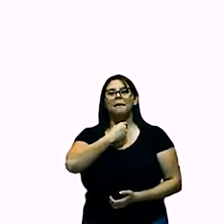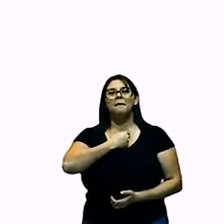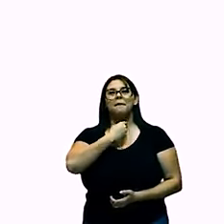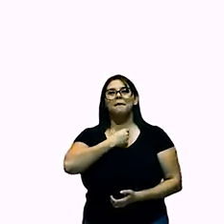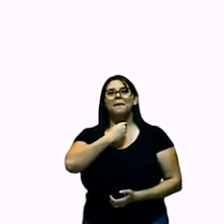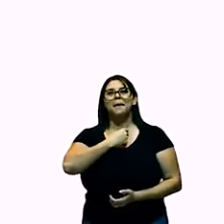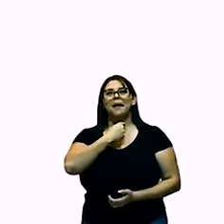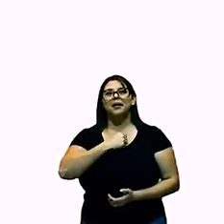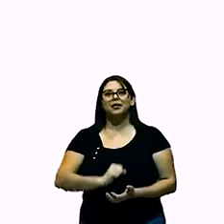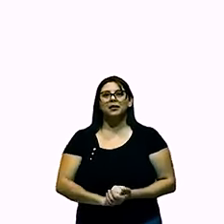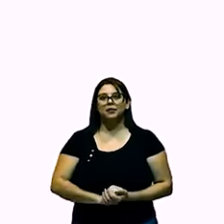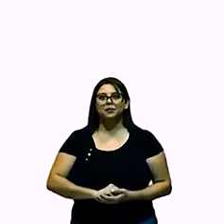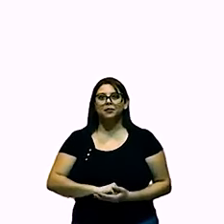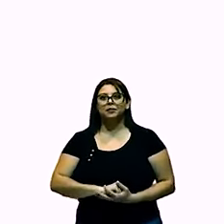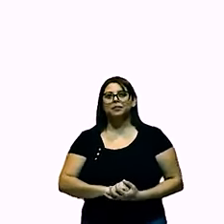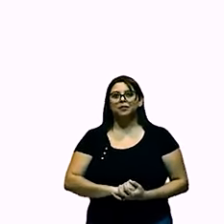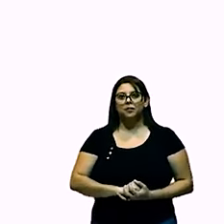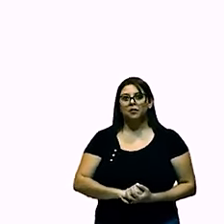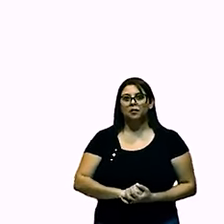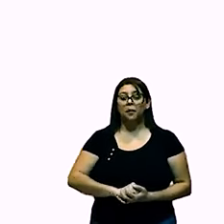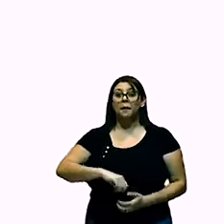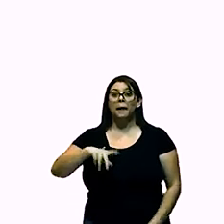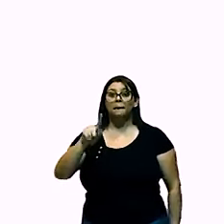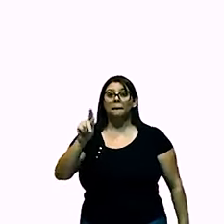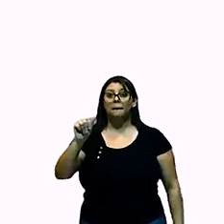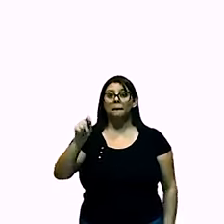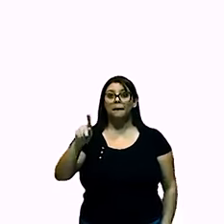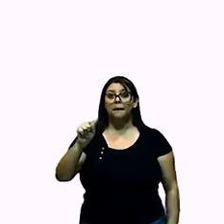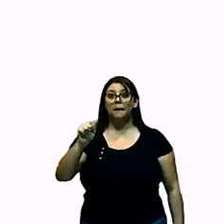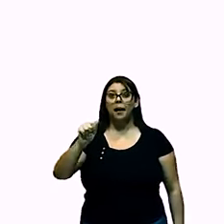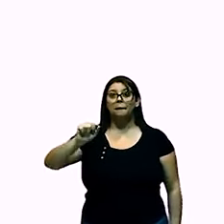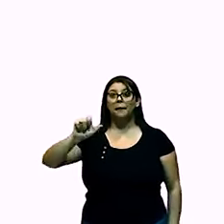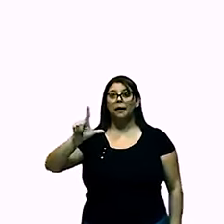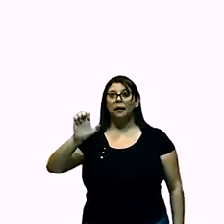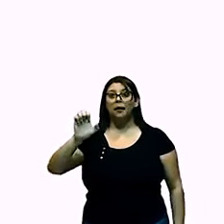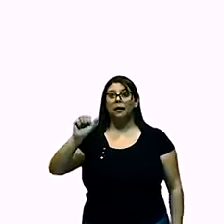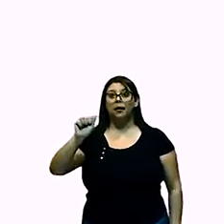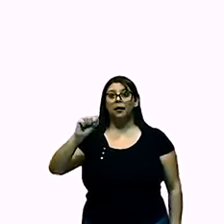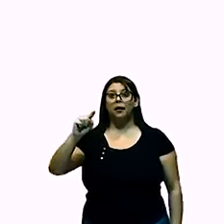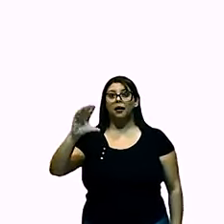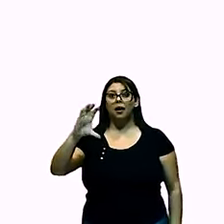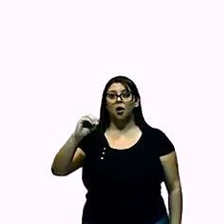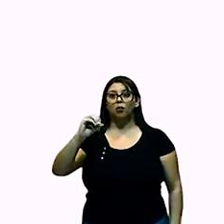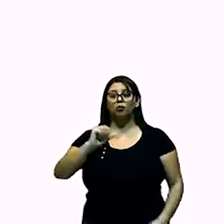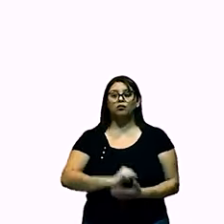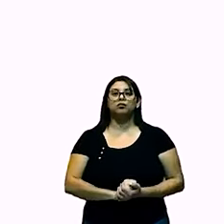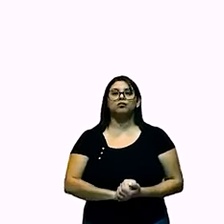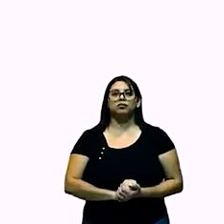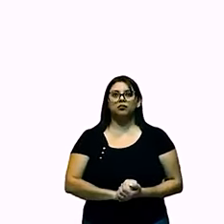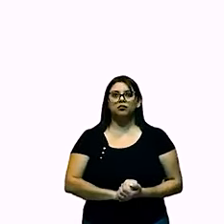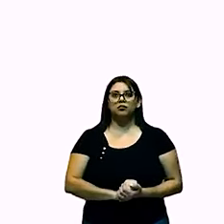dinheiro. E custava caro, não é? Para quem já visitou Roma, não é meu caso, mas quem visitou e foi lá, disse que realmente é